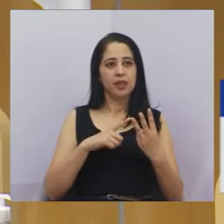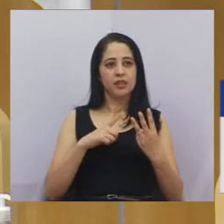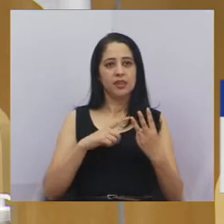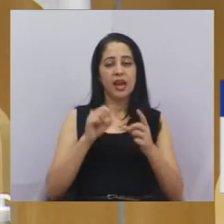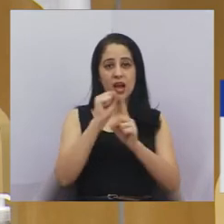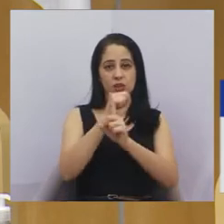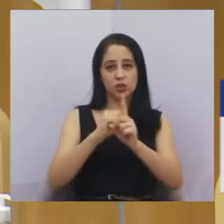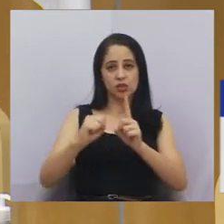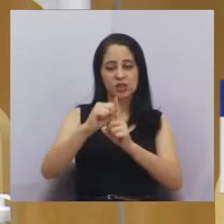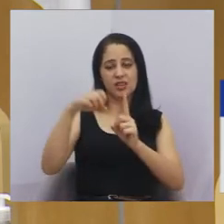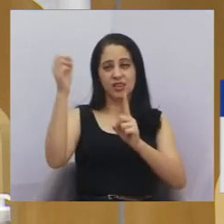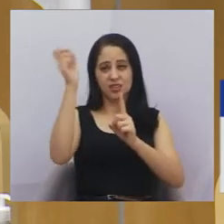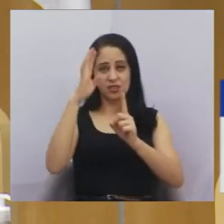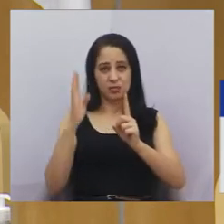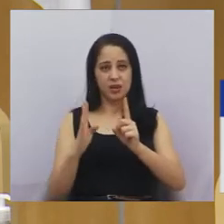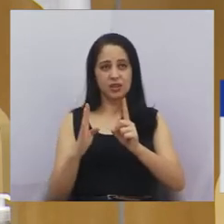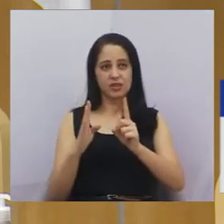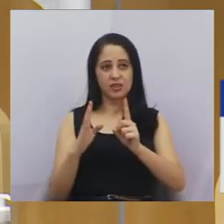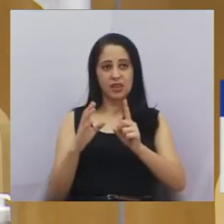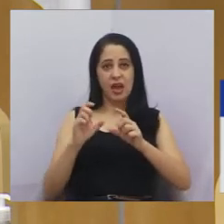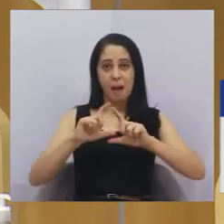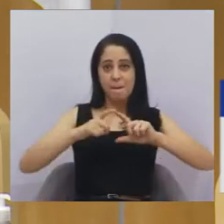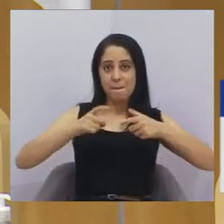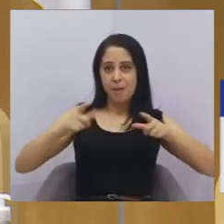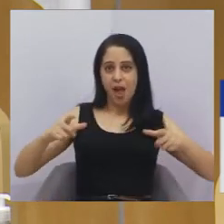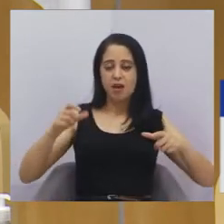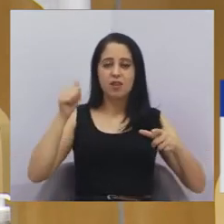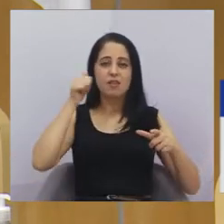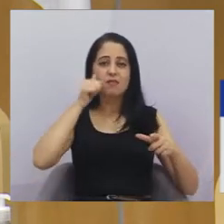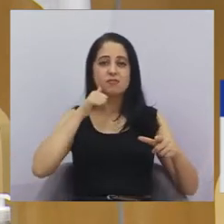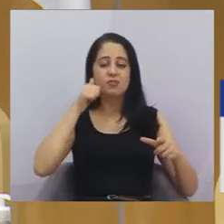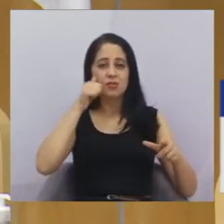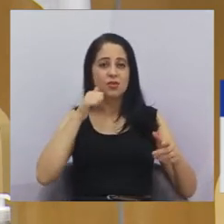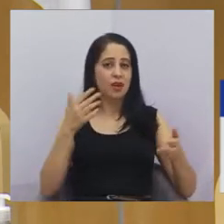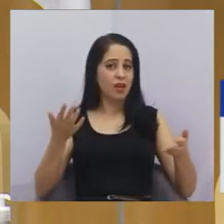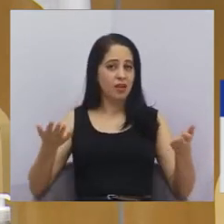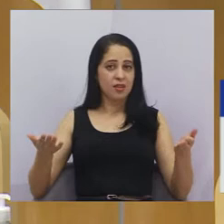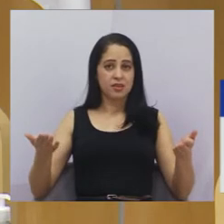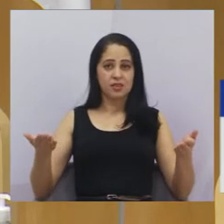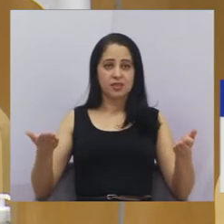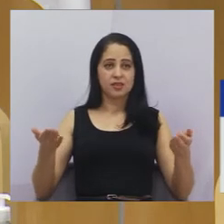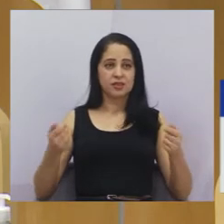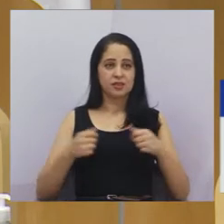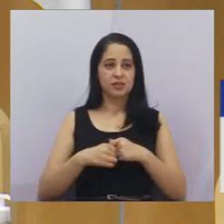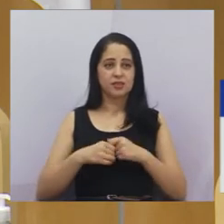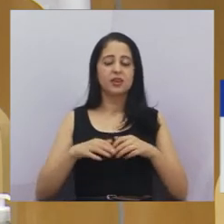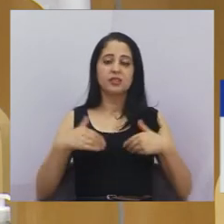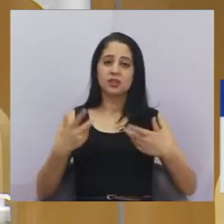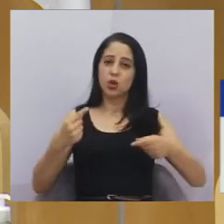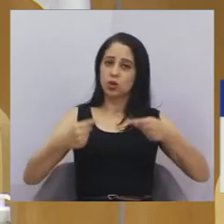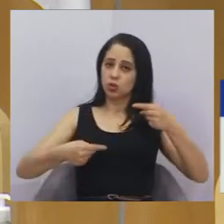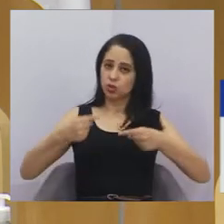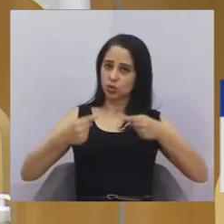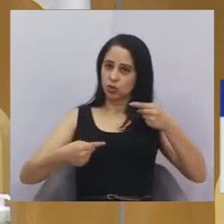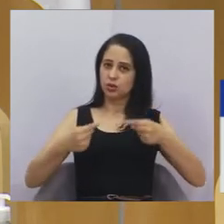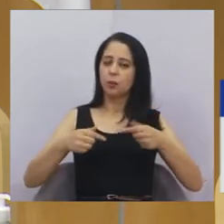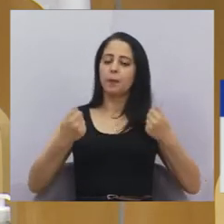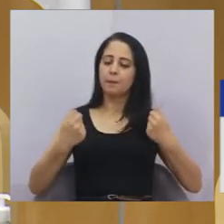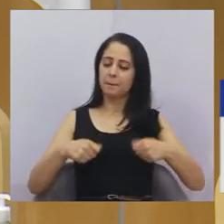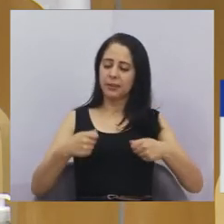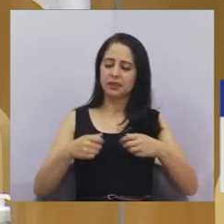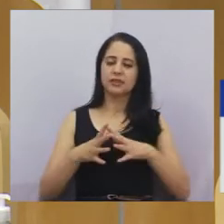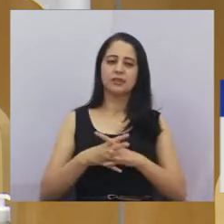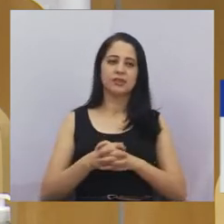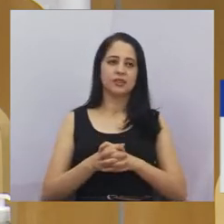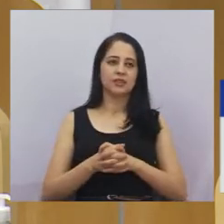sociedade brasileira é composta pela maioria de mulheres. Então, é uma discussão que tem que ser feita.